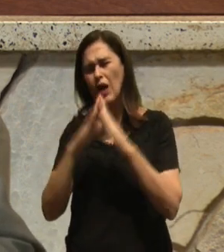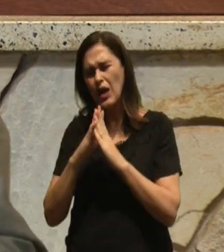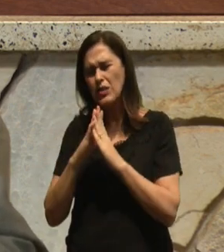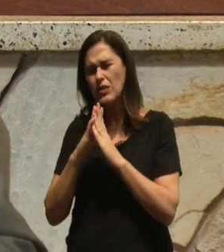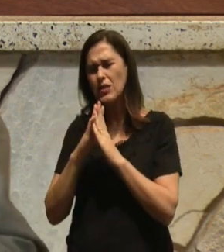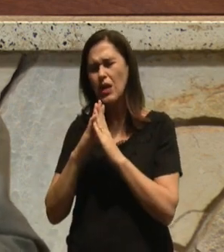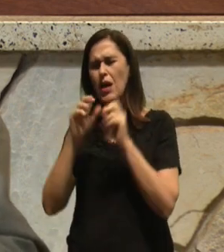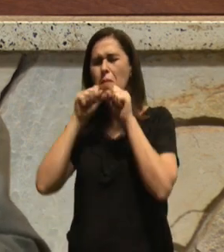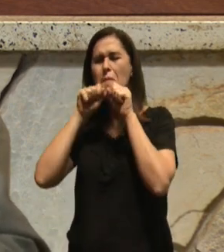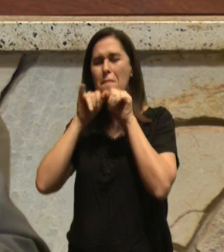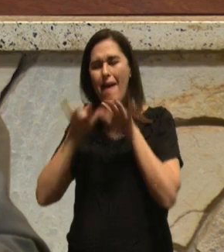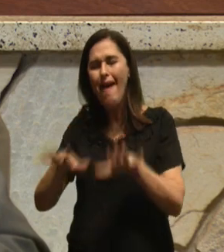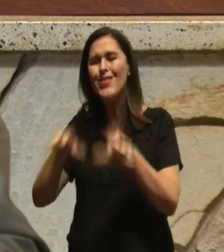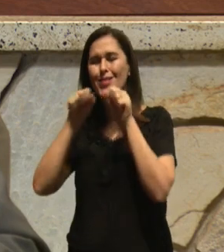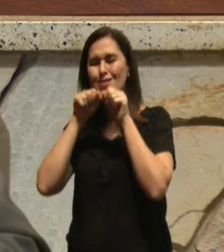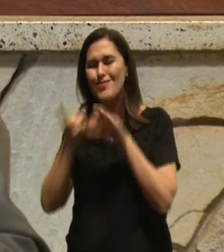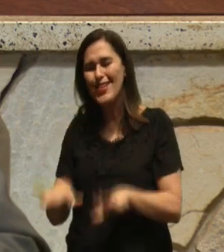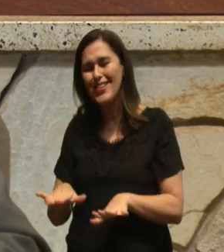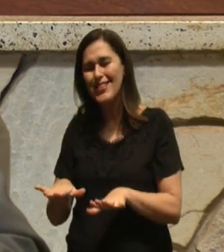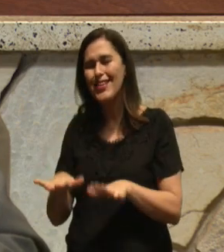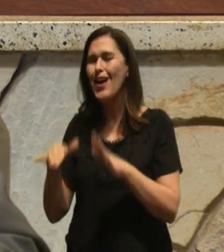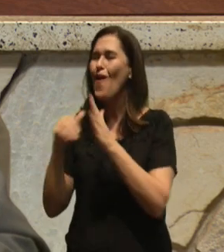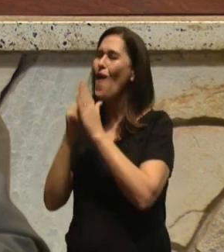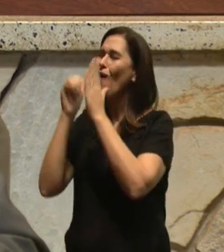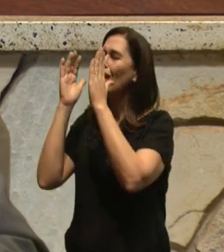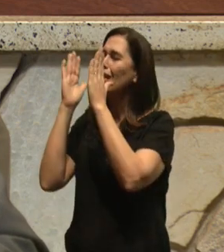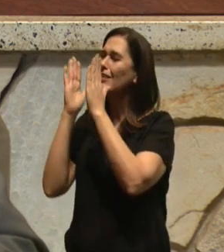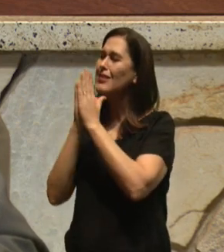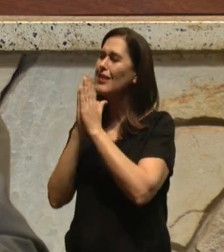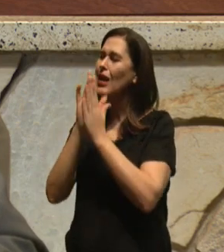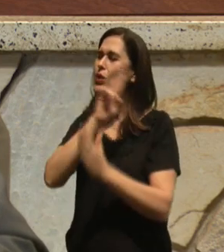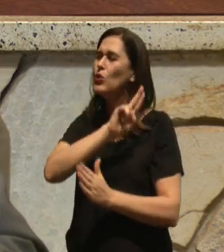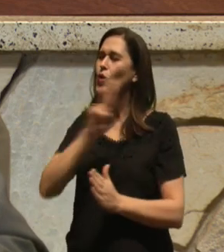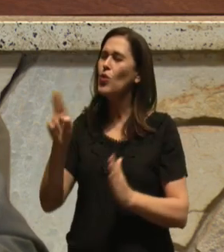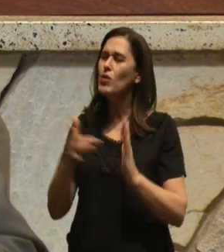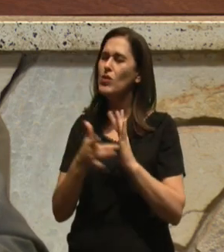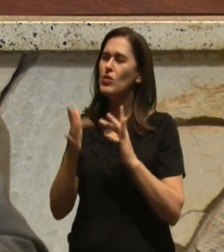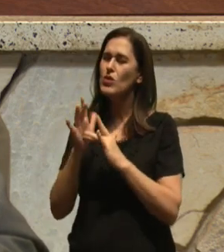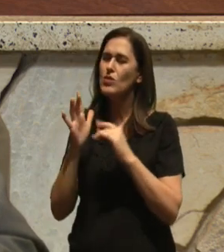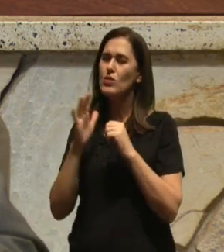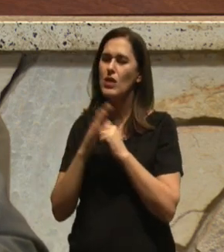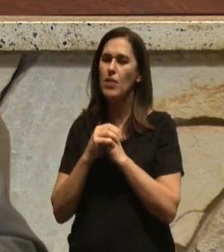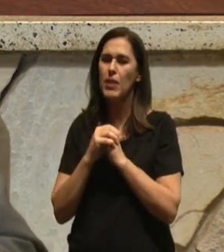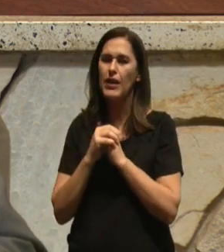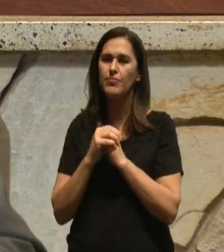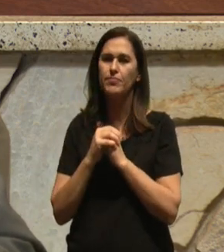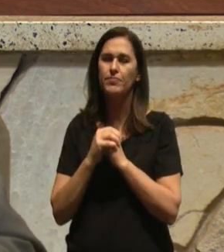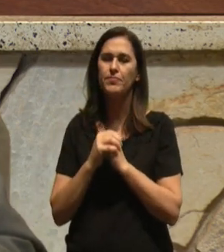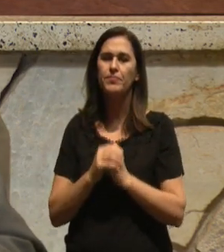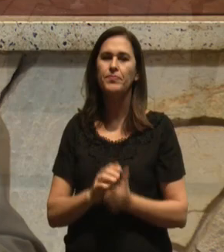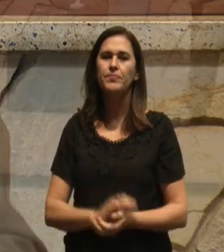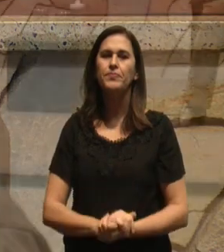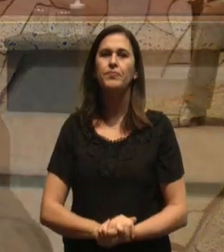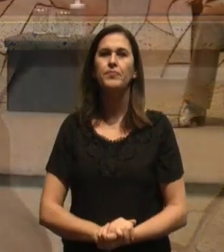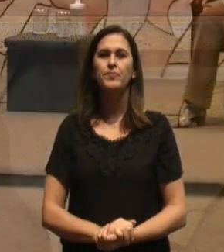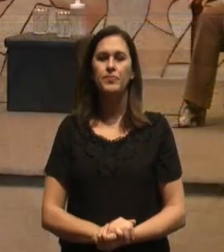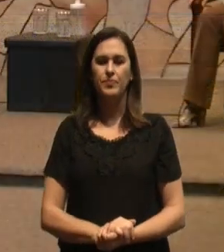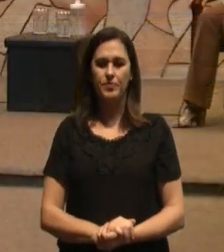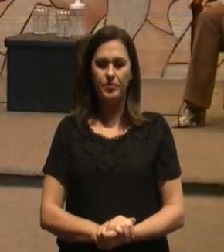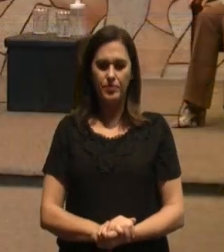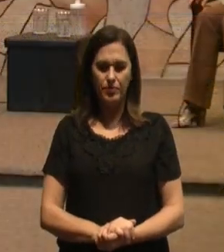de bênção, Senhor. É a nossa oração, em nome de Jesus. Amém.